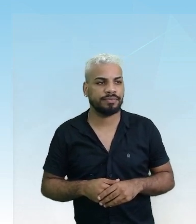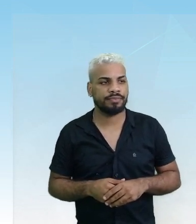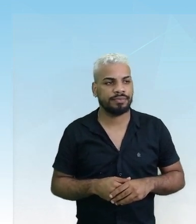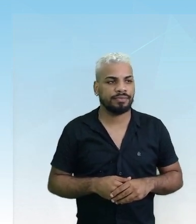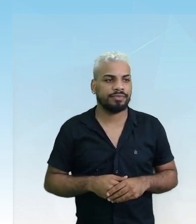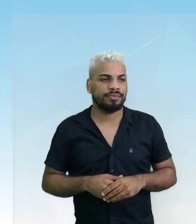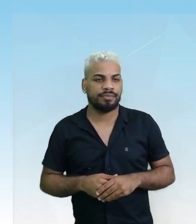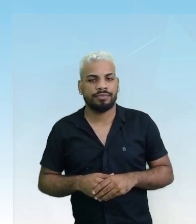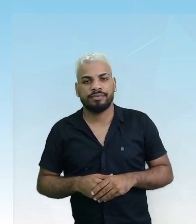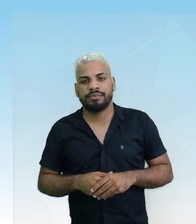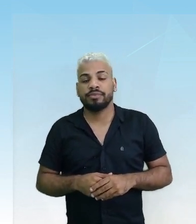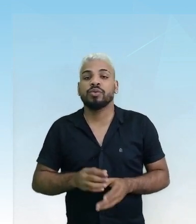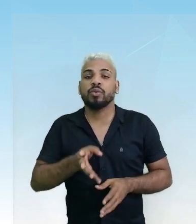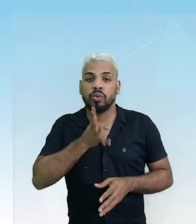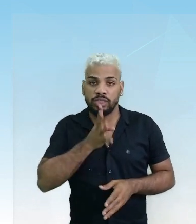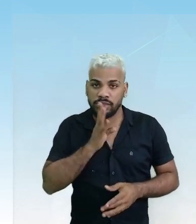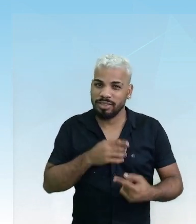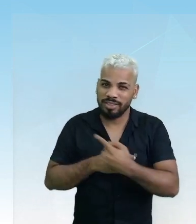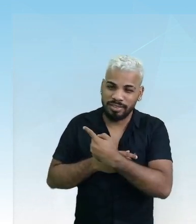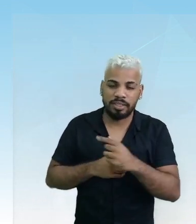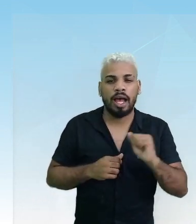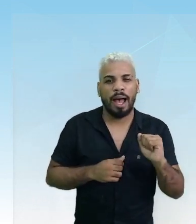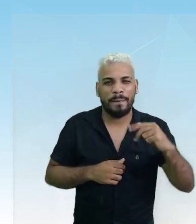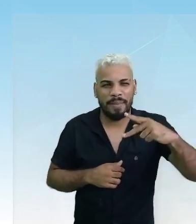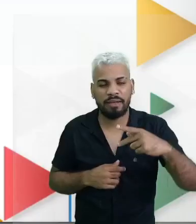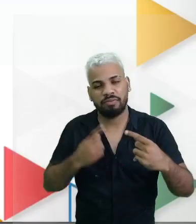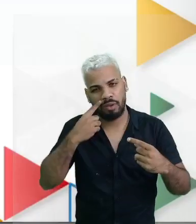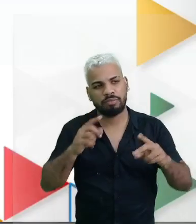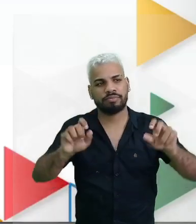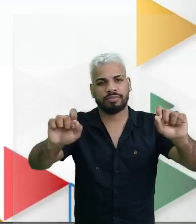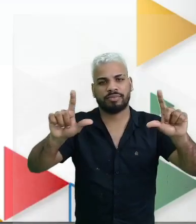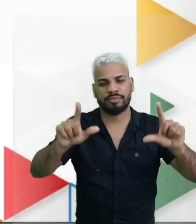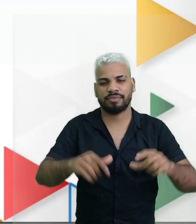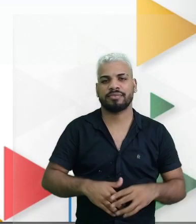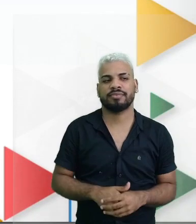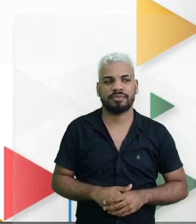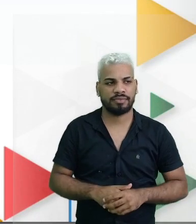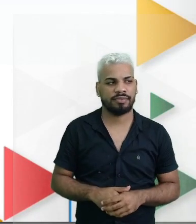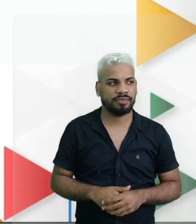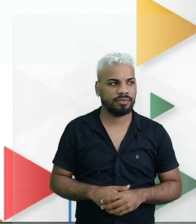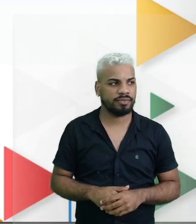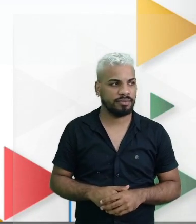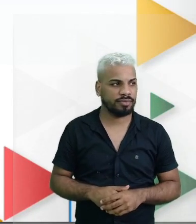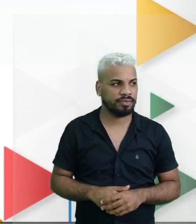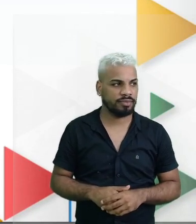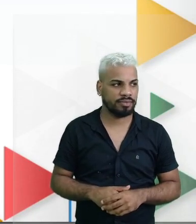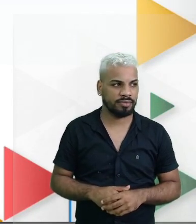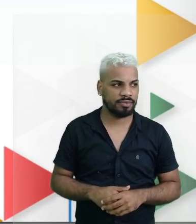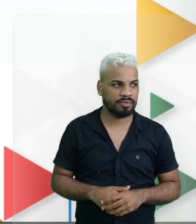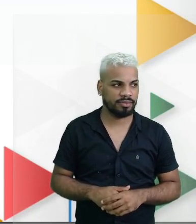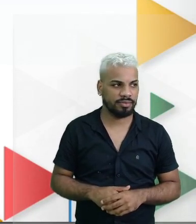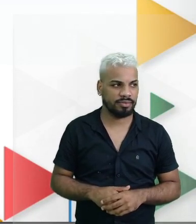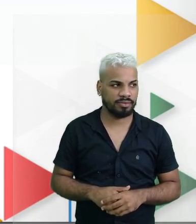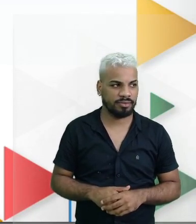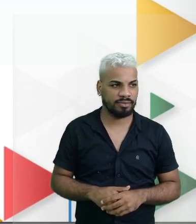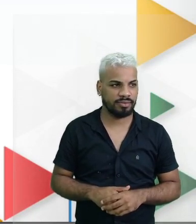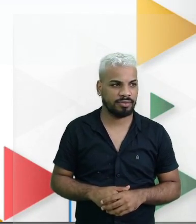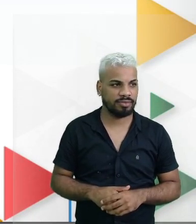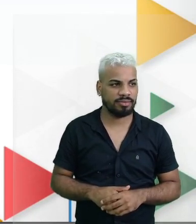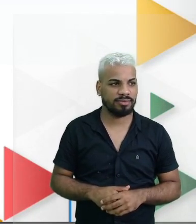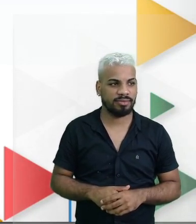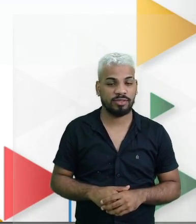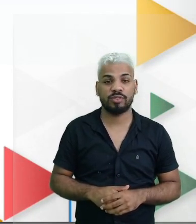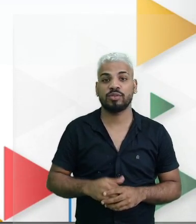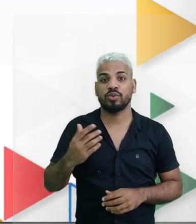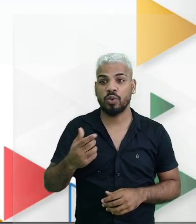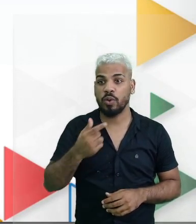pouco sobre o agente da passiva, não é? Olhem só na tela. Vamos ver aqui na tela. Eu tenho o gatinho foi salvo